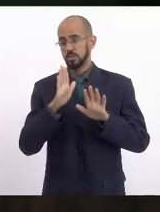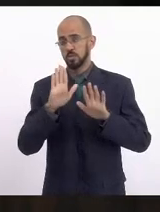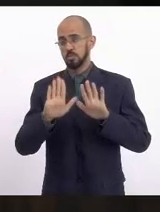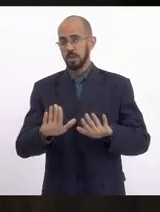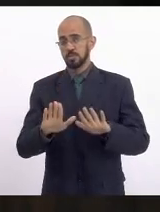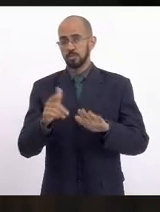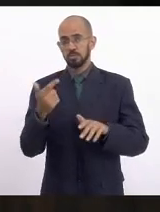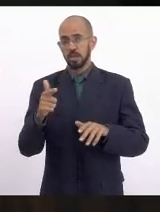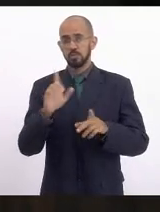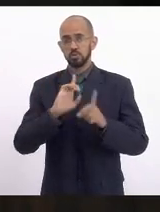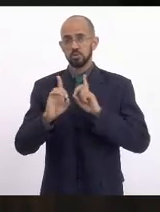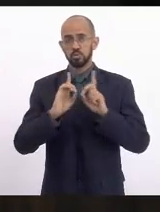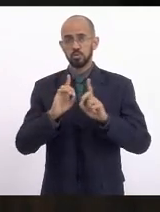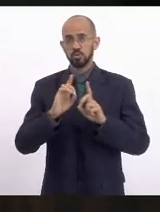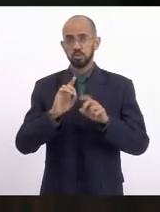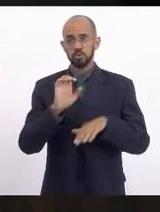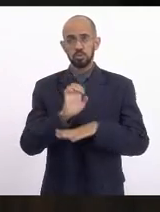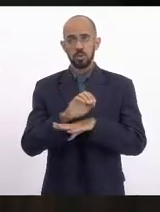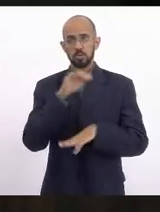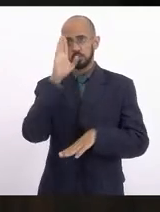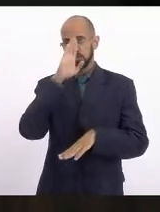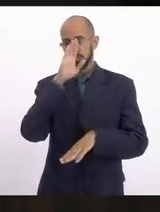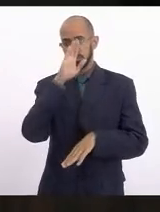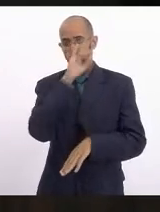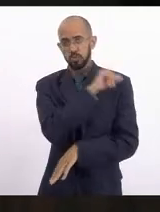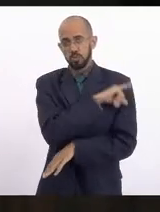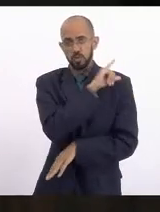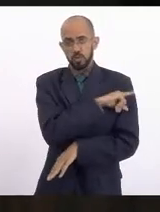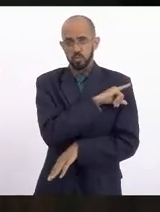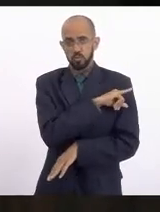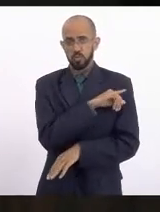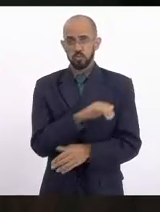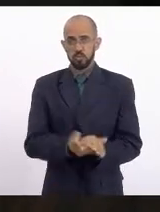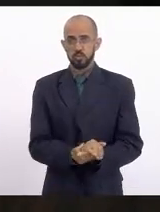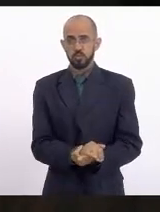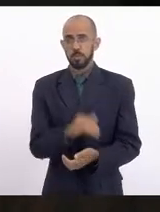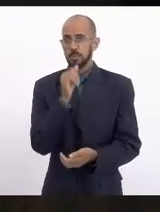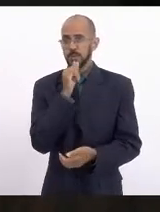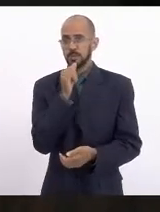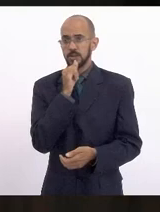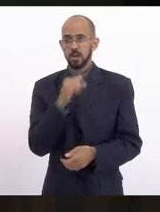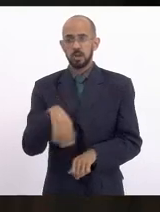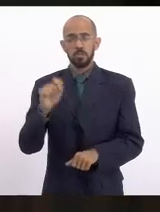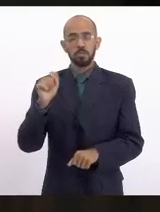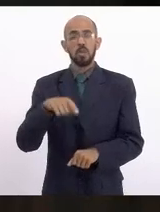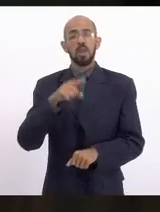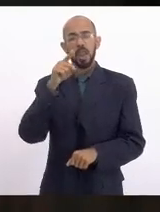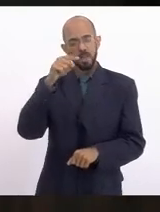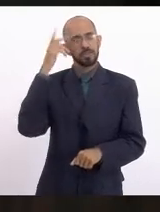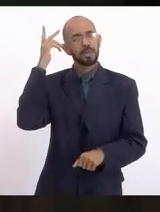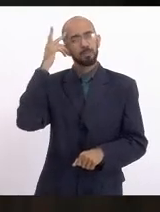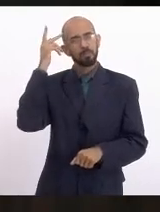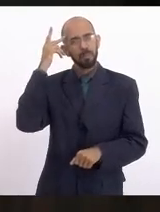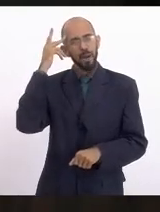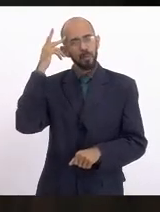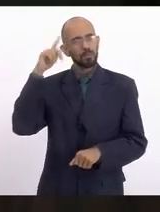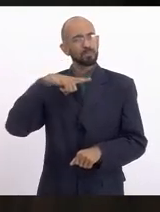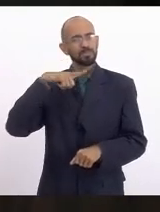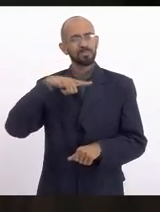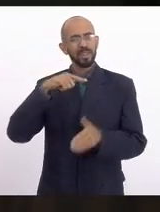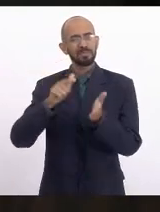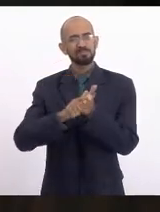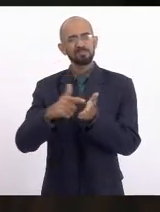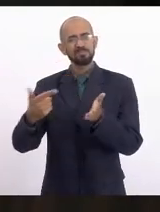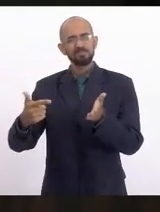Rio a exemplo disso é são Lá em lá no São Paulo o jornal a folha de São Paulo Estado de São Paulo o estado de Minas